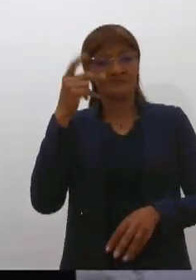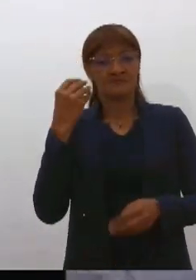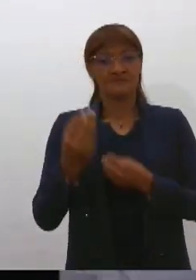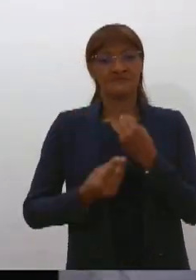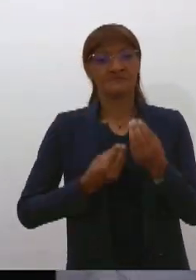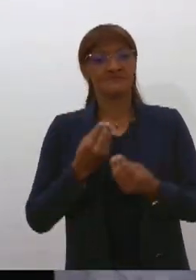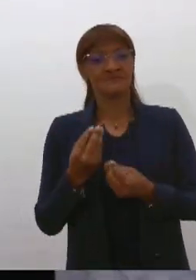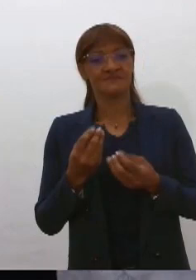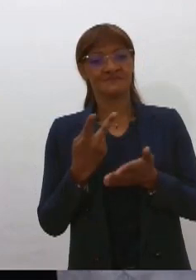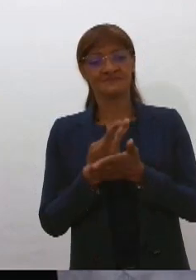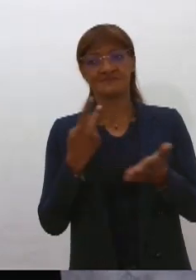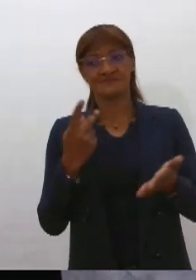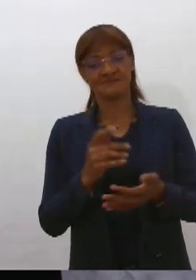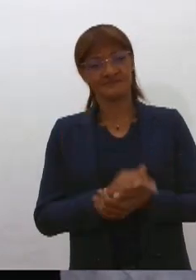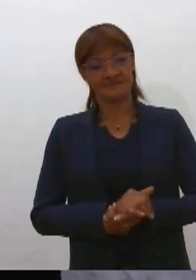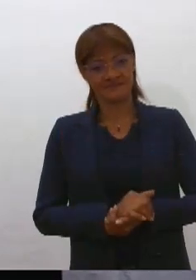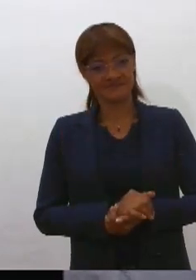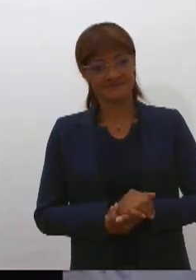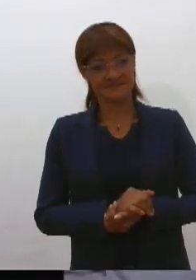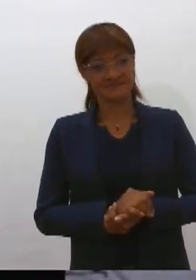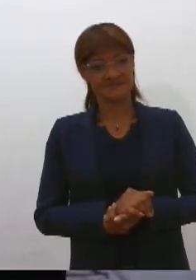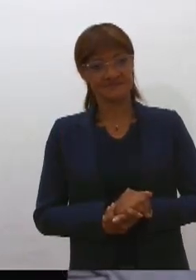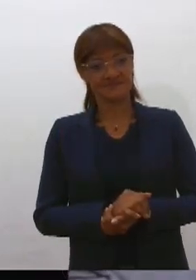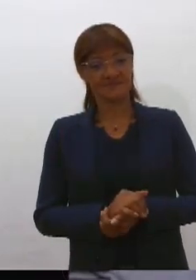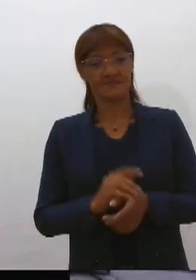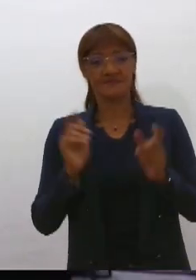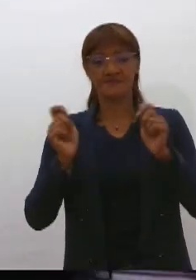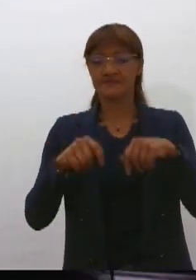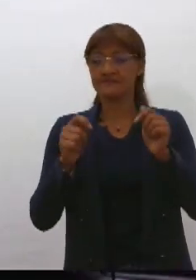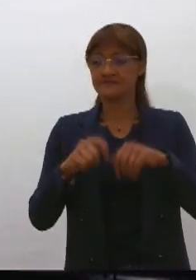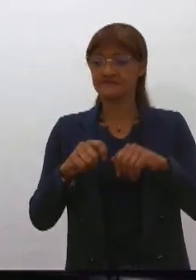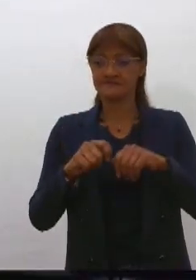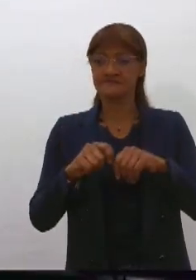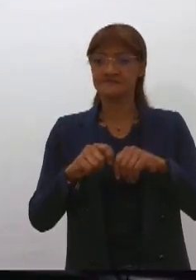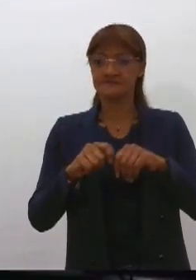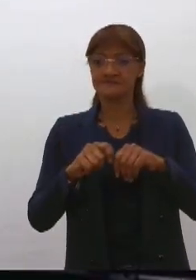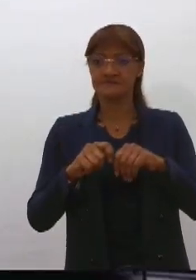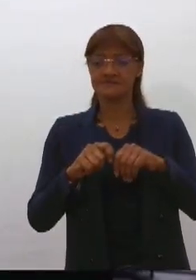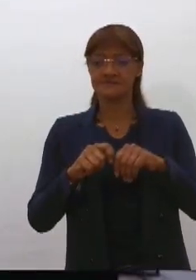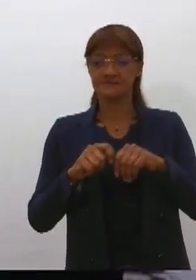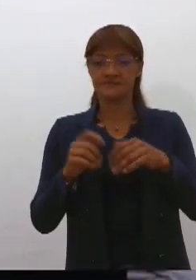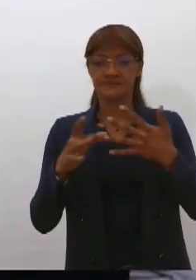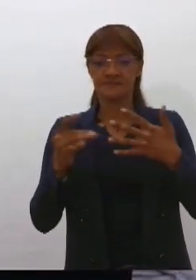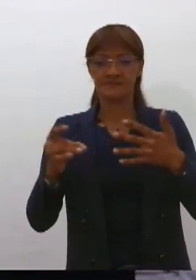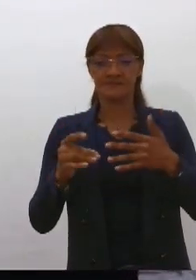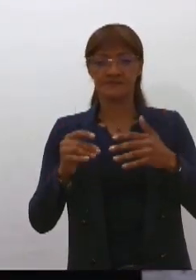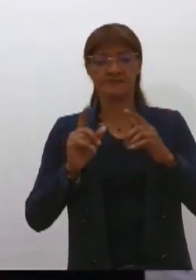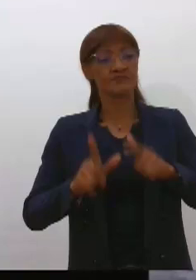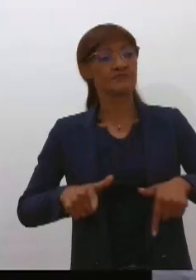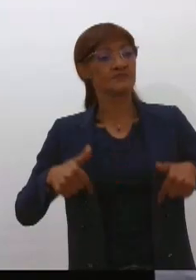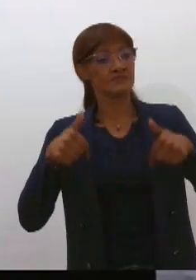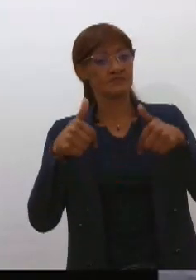A história que eu poderia descontar foi a luta no Poder Judiciário,